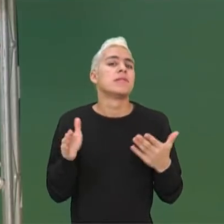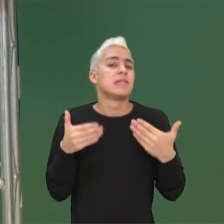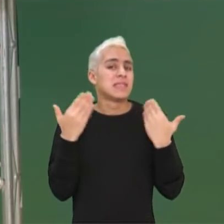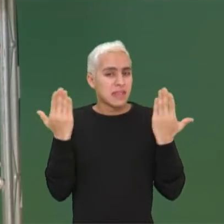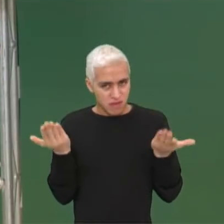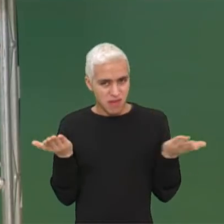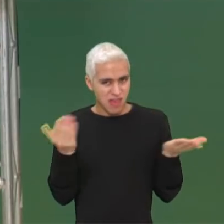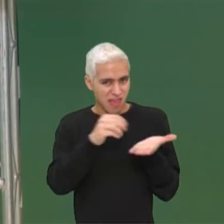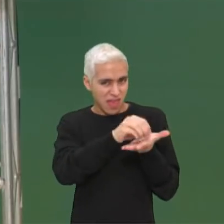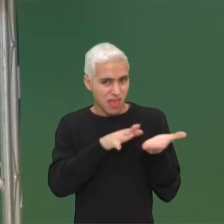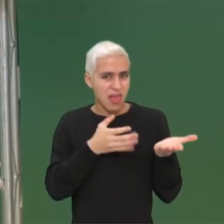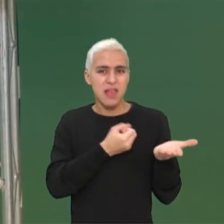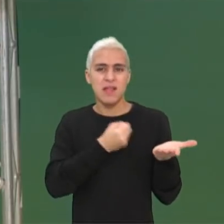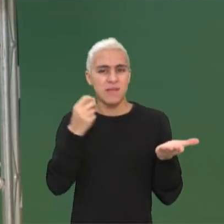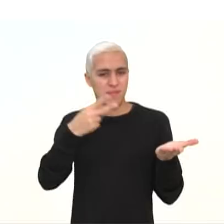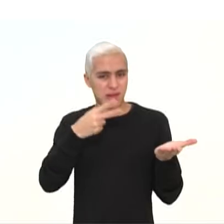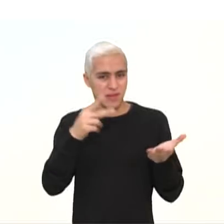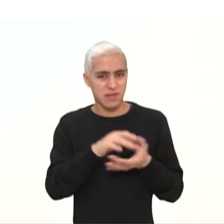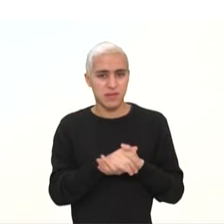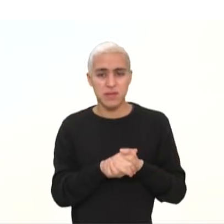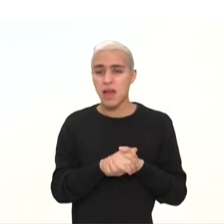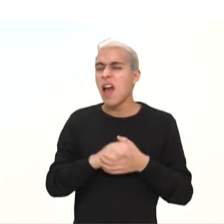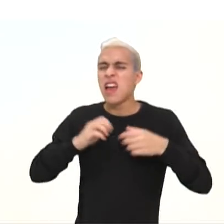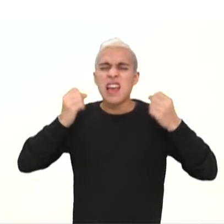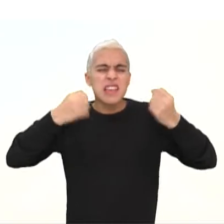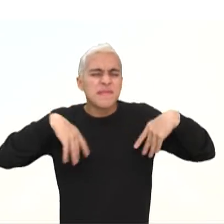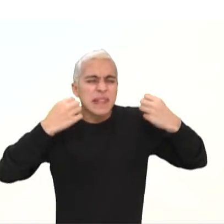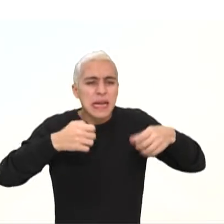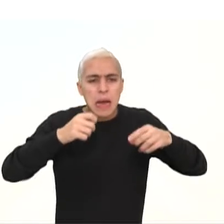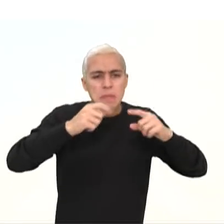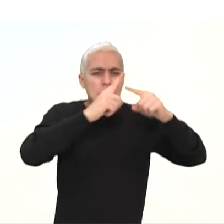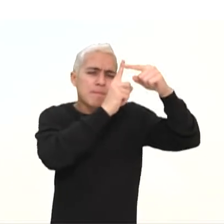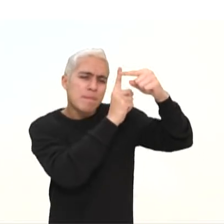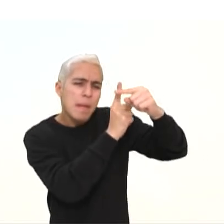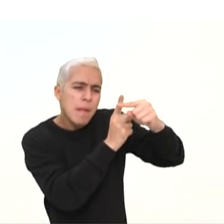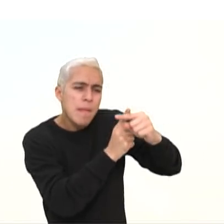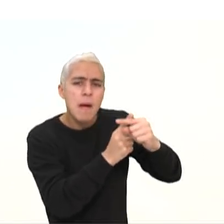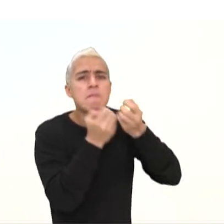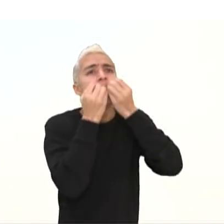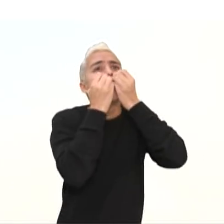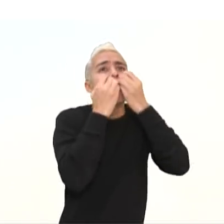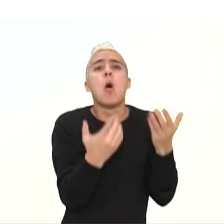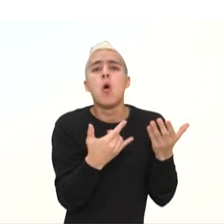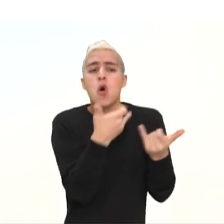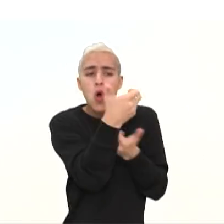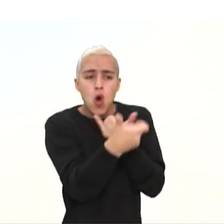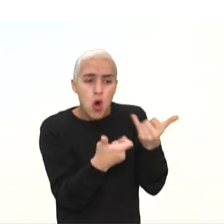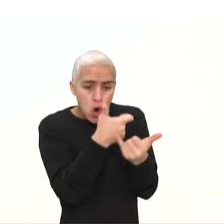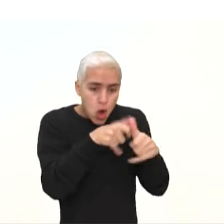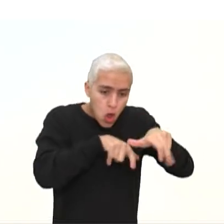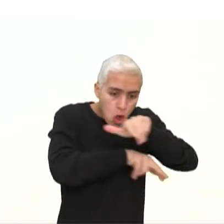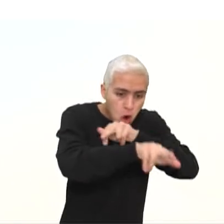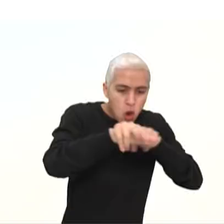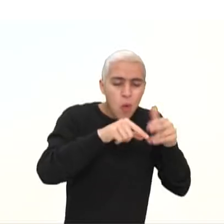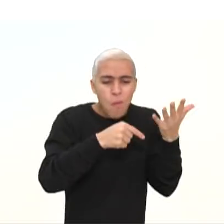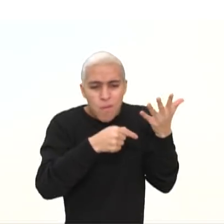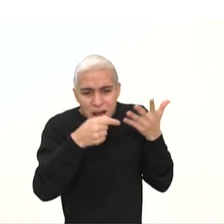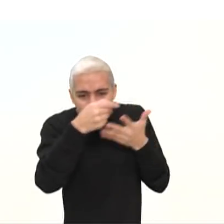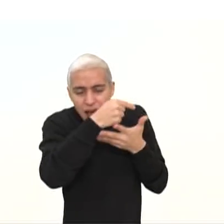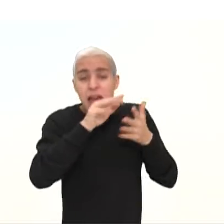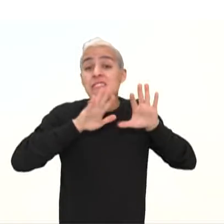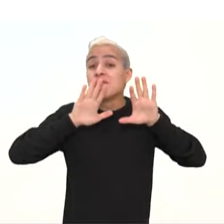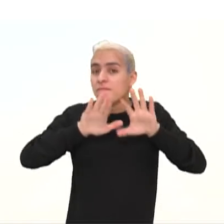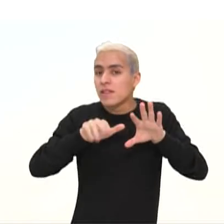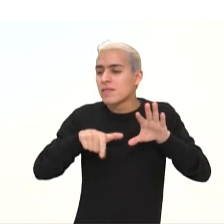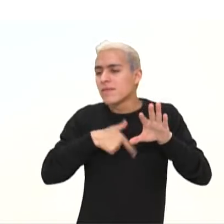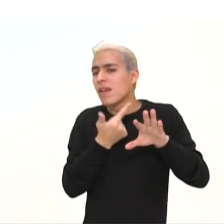Baseado nisso, vamos fazer a atividade 2. Falamos de alguns benefícios que os jogos nos trazem, né? Então falamos agora há pouco ali nos benefícios, né? Porém,